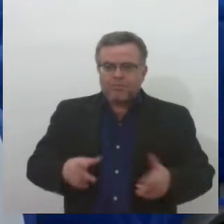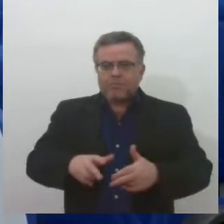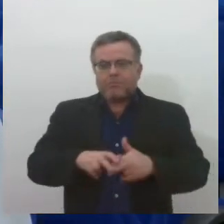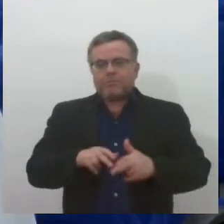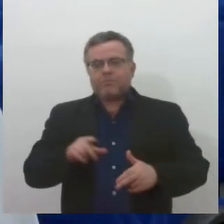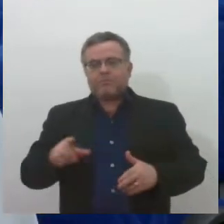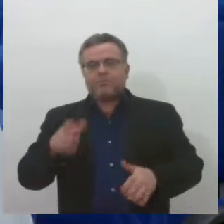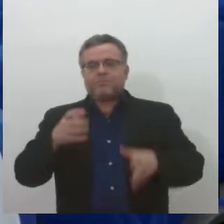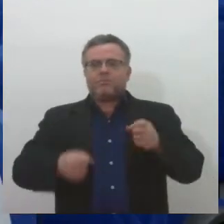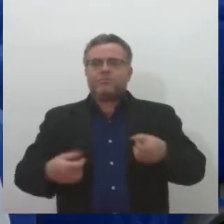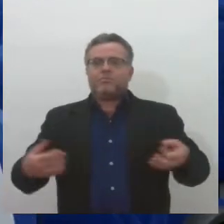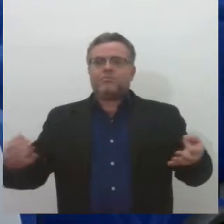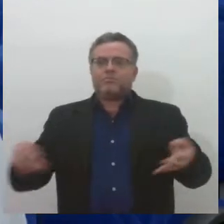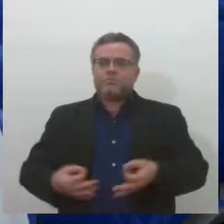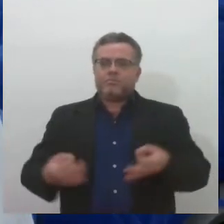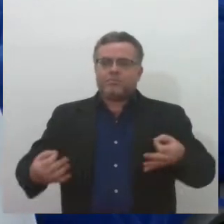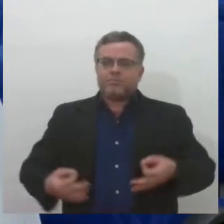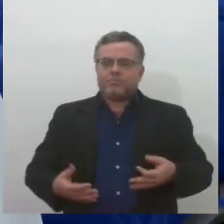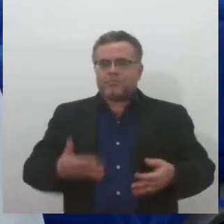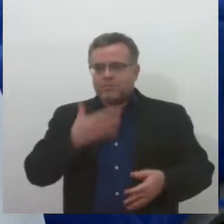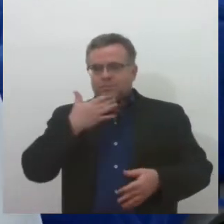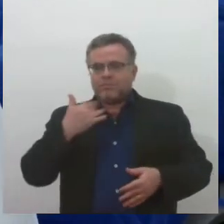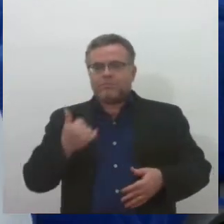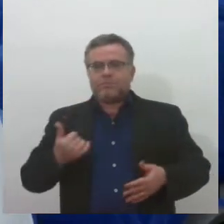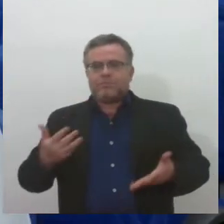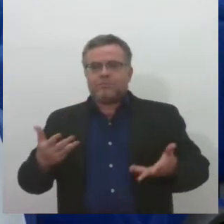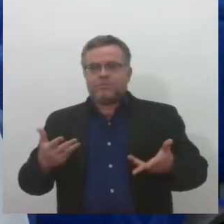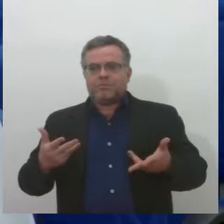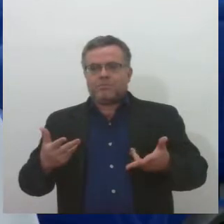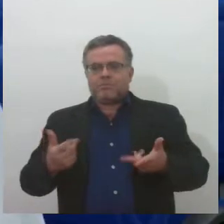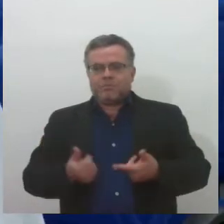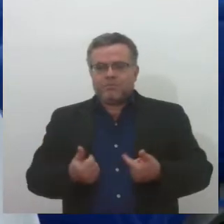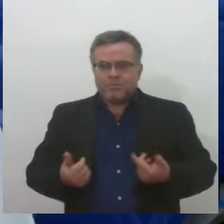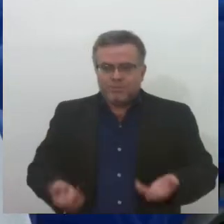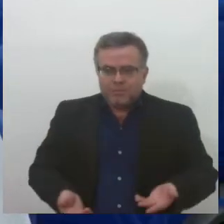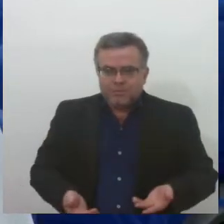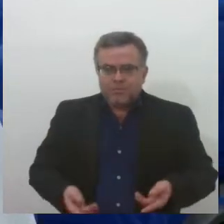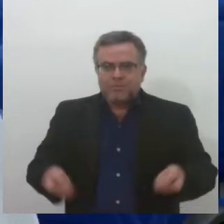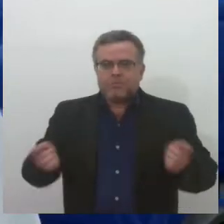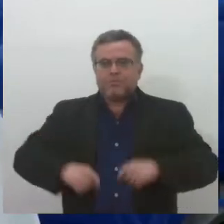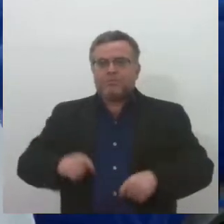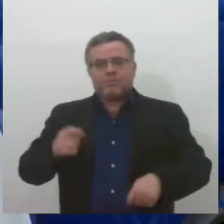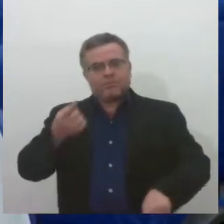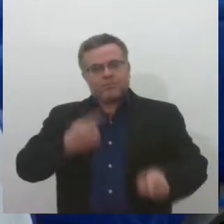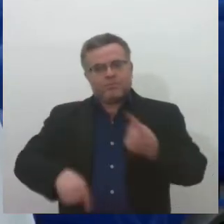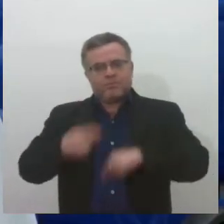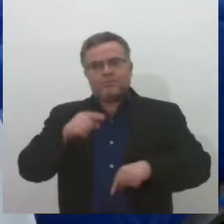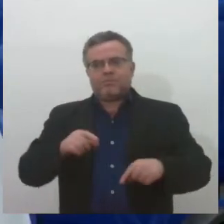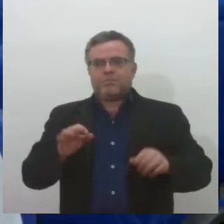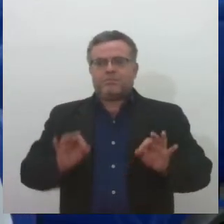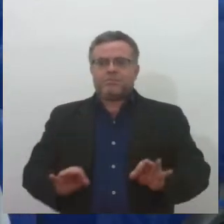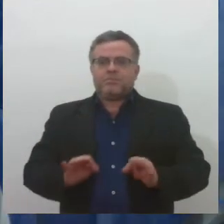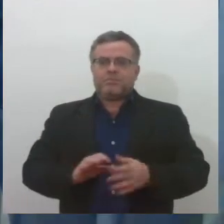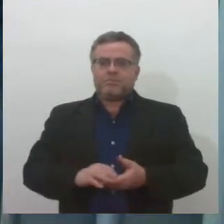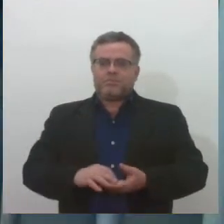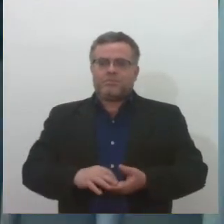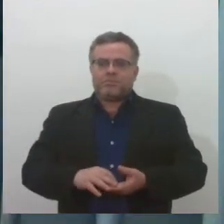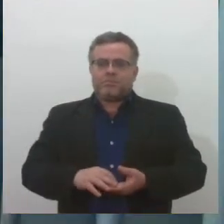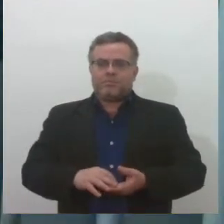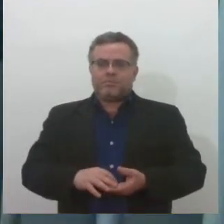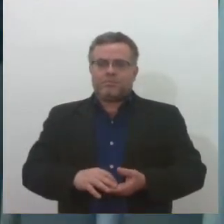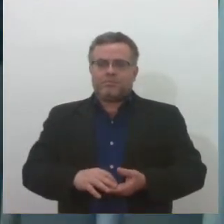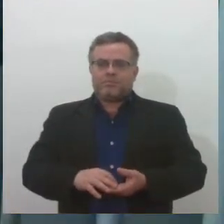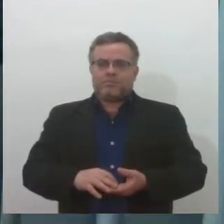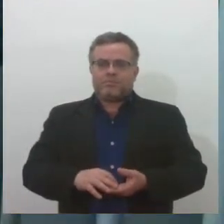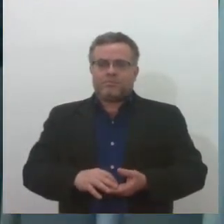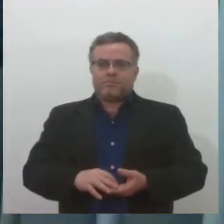é mais completo né de melhor absorção para esse beber para a sua recuperação na UTI e